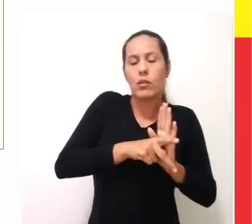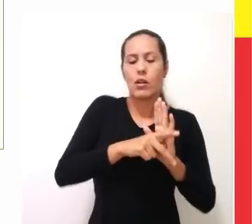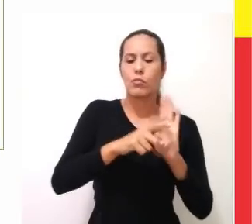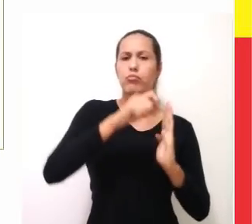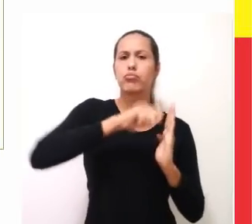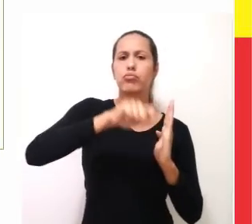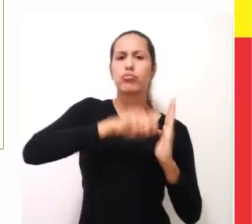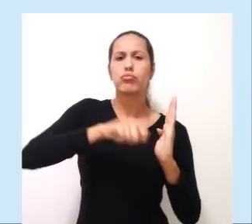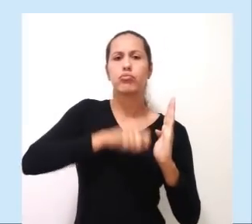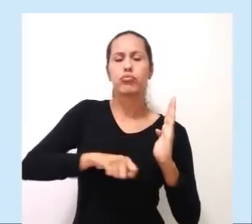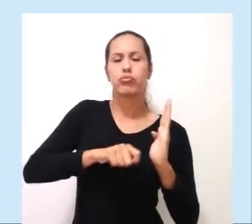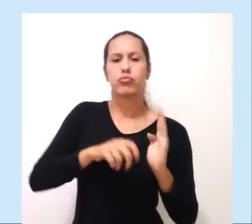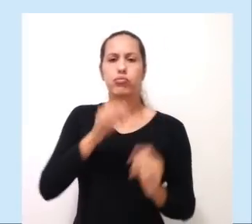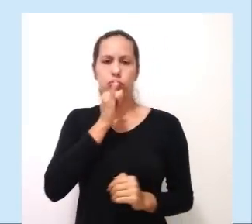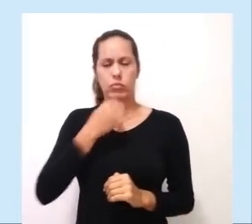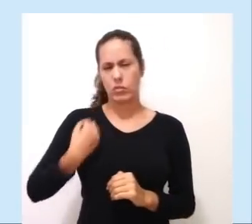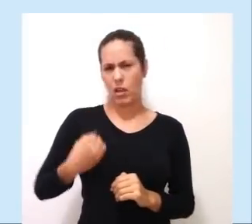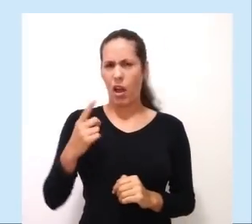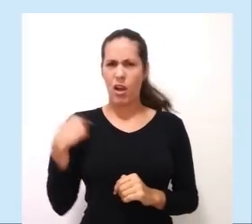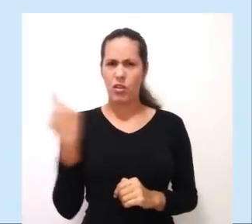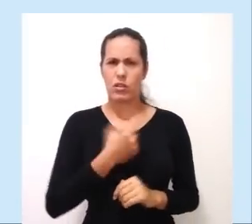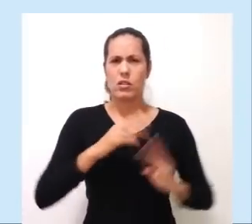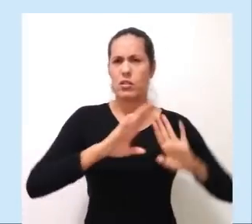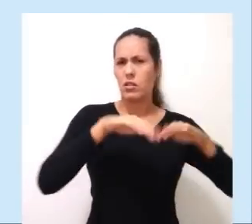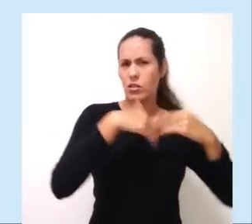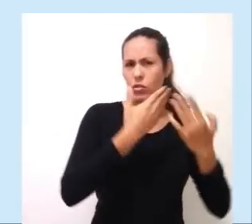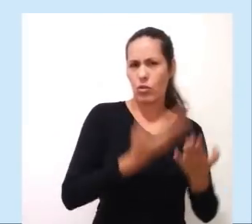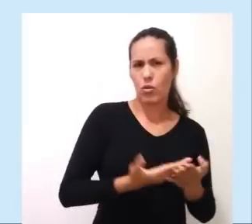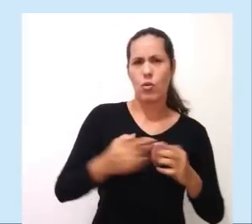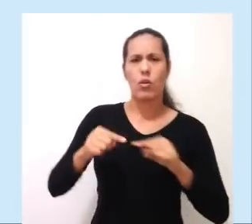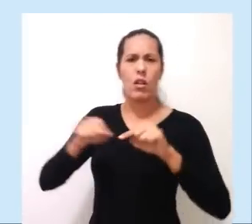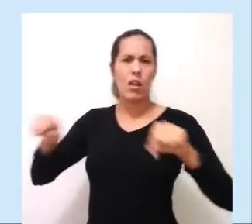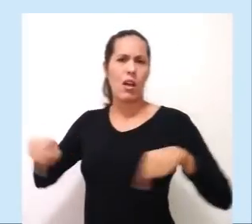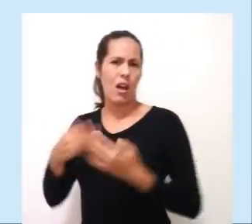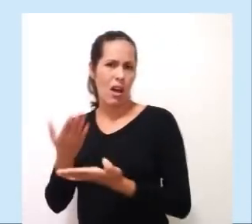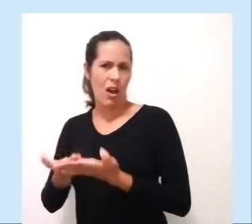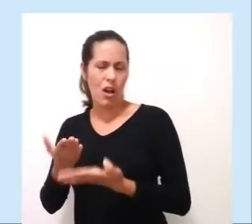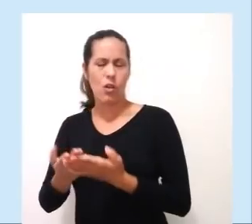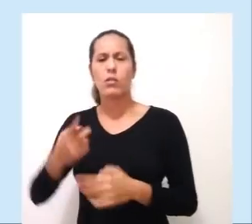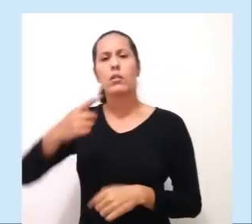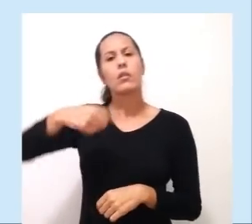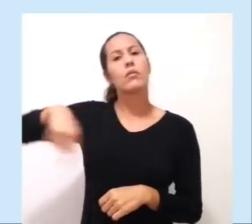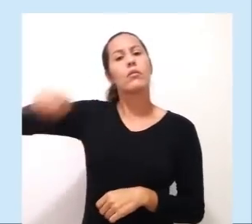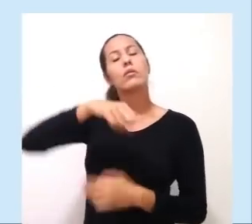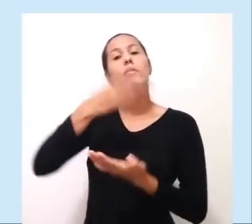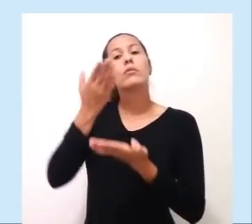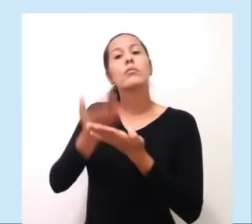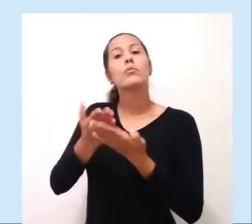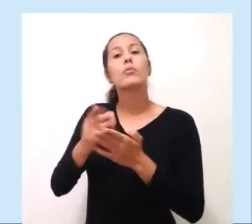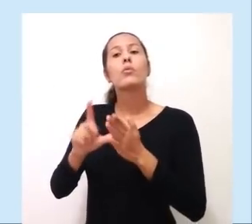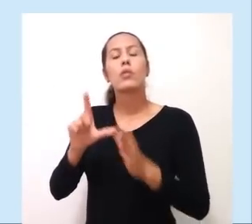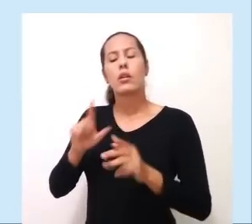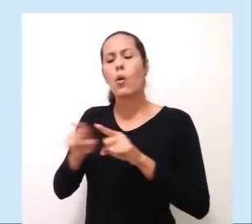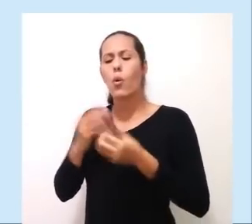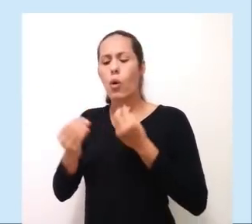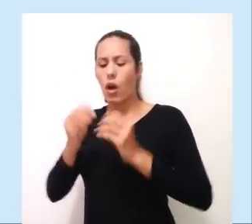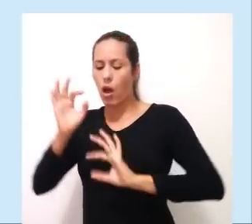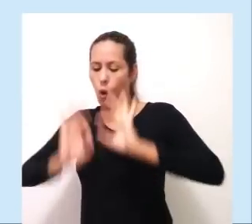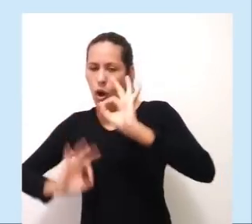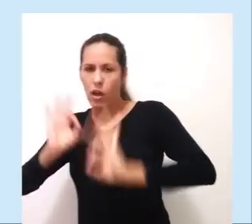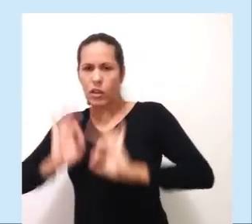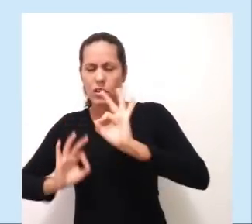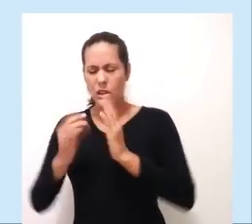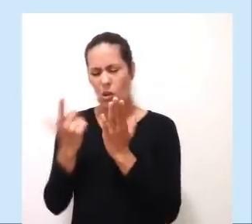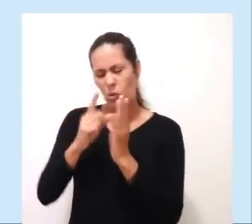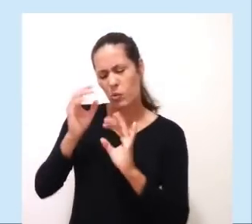de Constituição. Na escola, na sala de aula, vocês vão estudar também como se organiza, qual é a